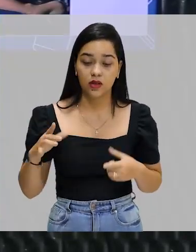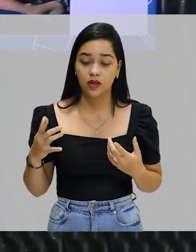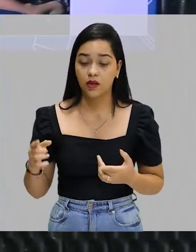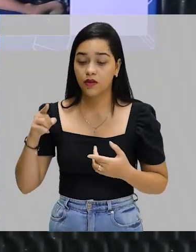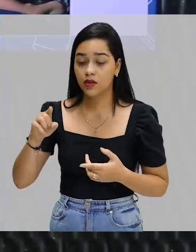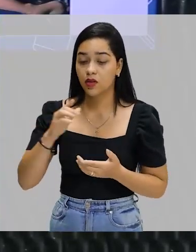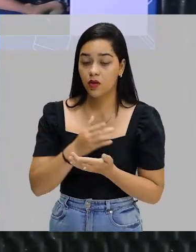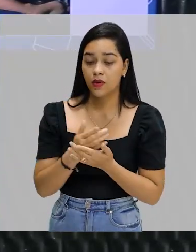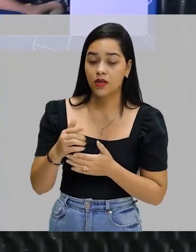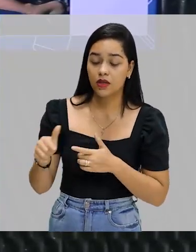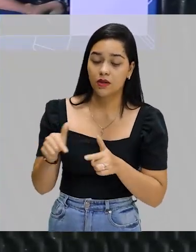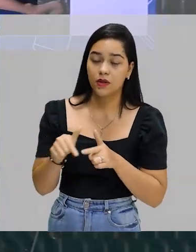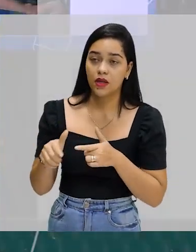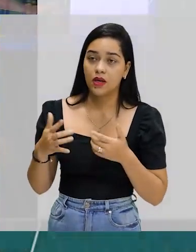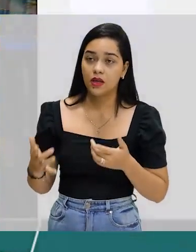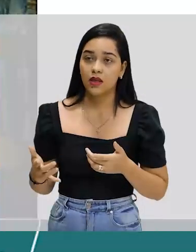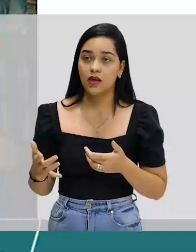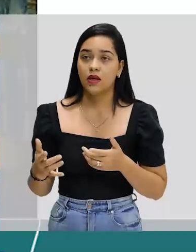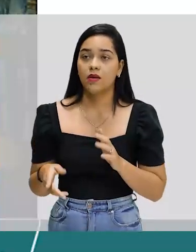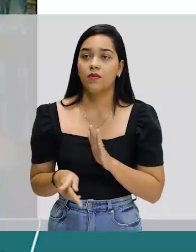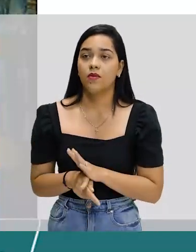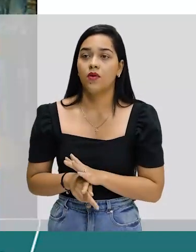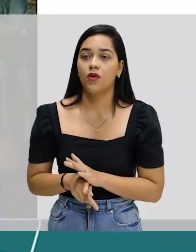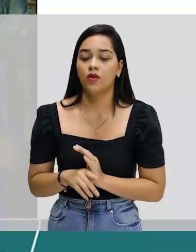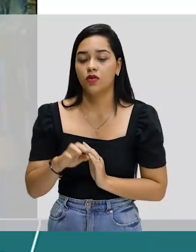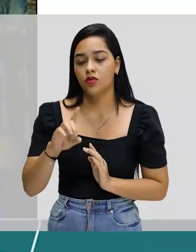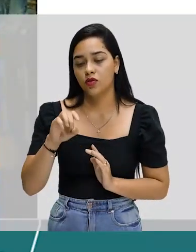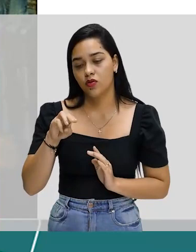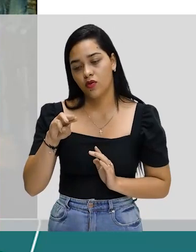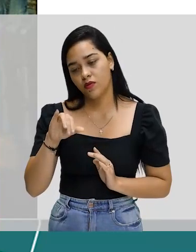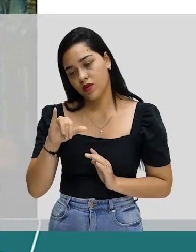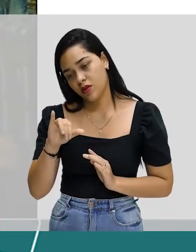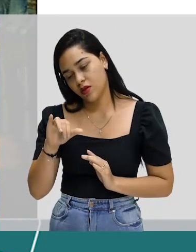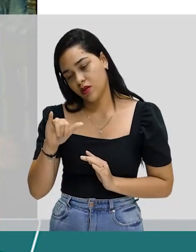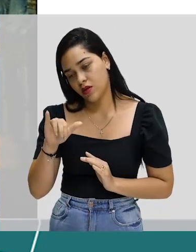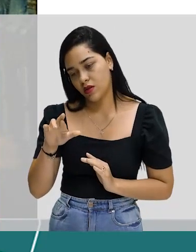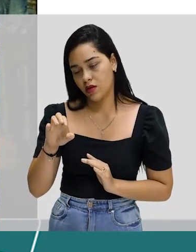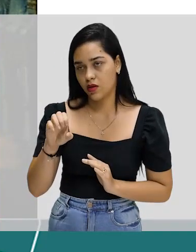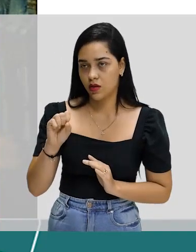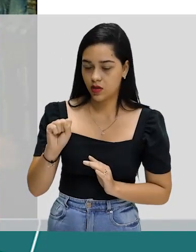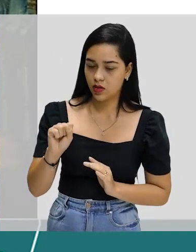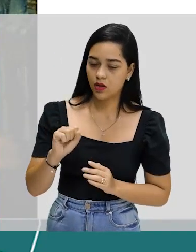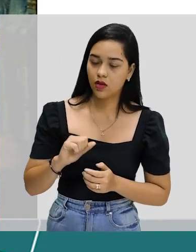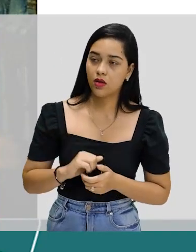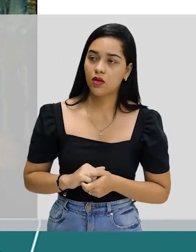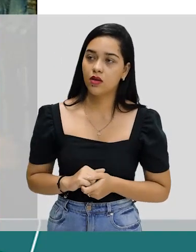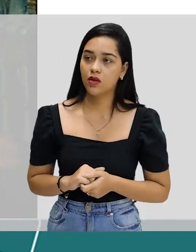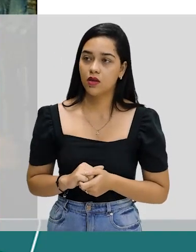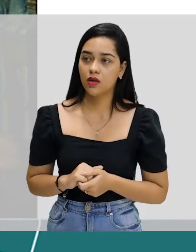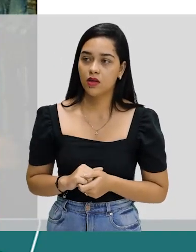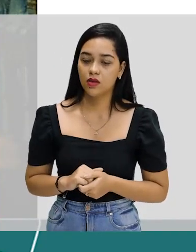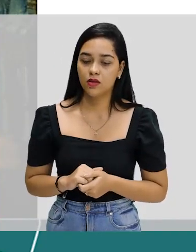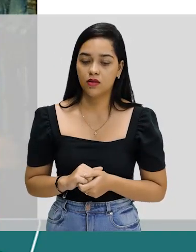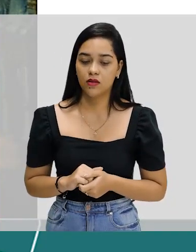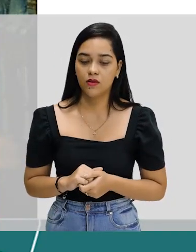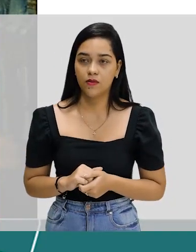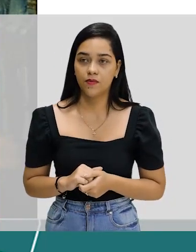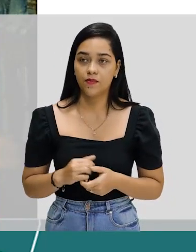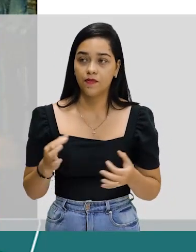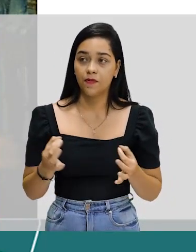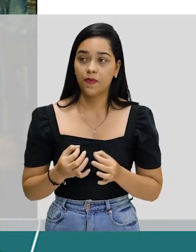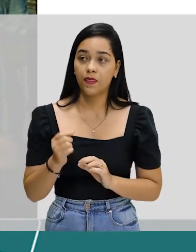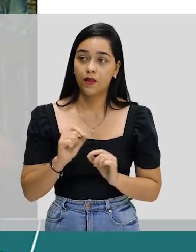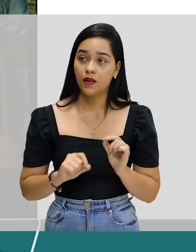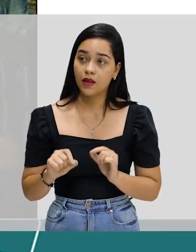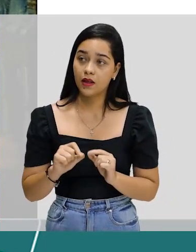você começa a trabalhar isso, por exemplo, a obra de Dominique Ingres, como diz a minha colega de trabalho, num francês perfeito, que não é o